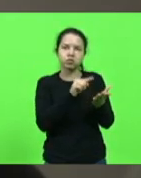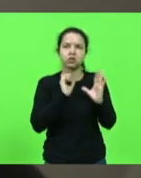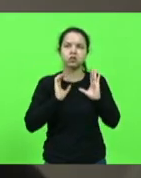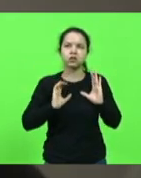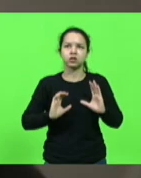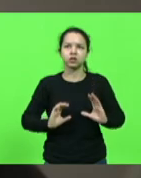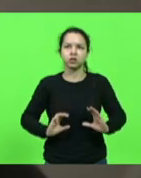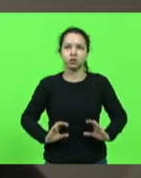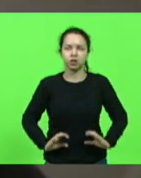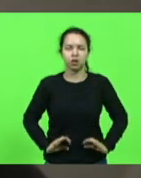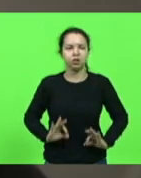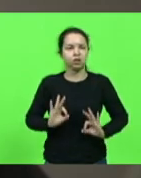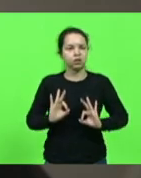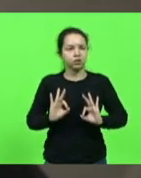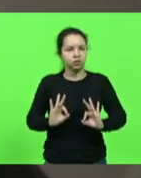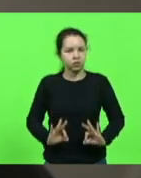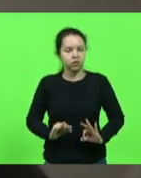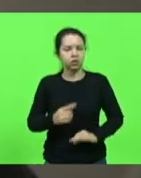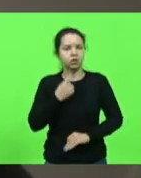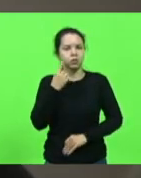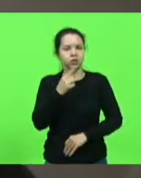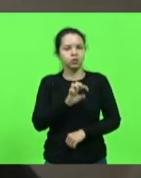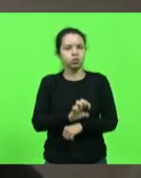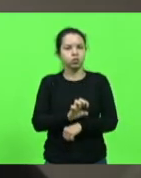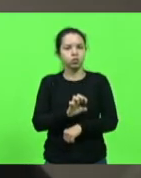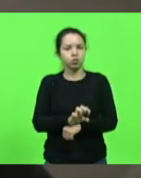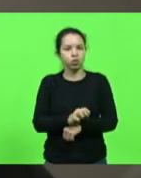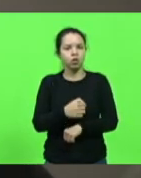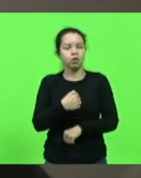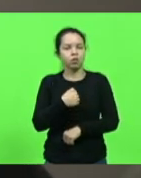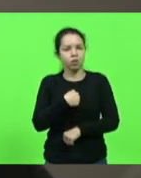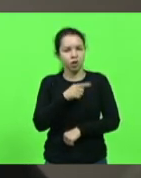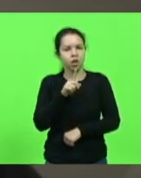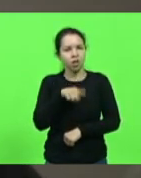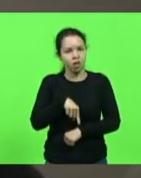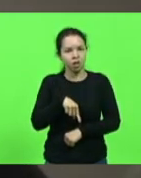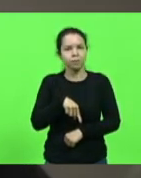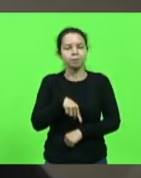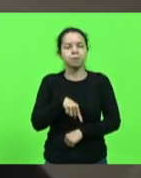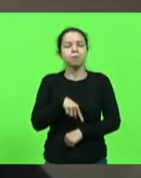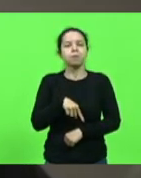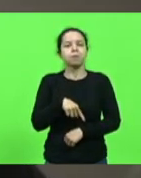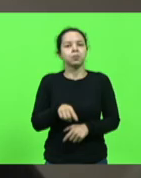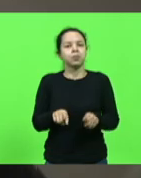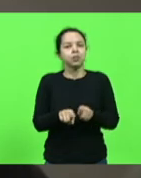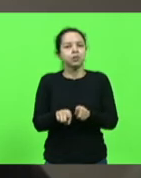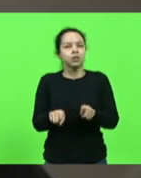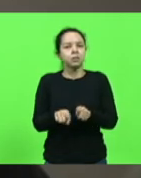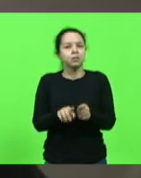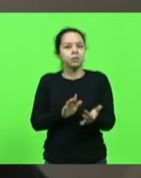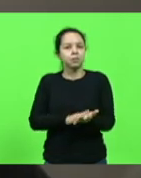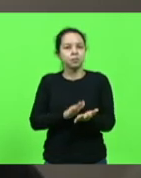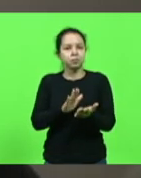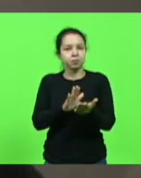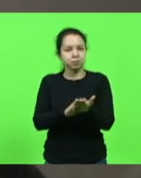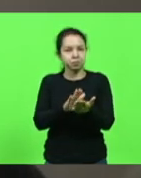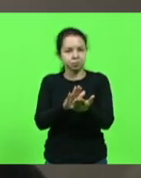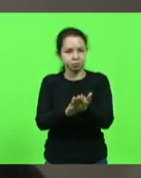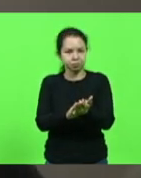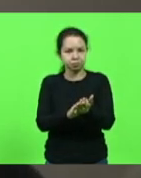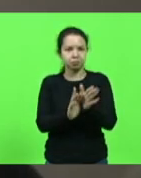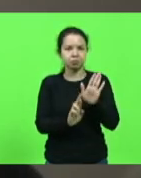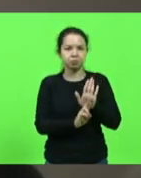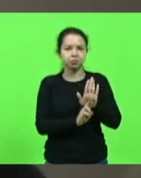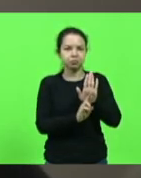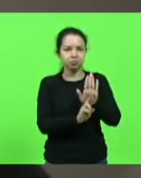obviamente, como deputado estadual, para mim, o são. Então, queria parabenizar, em nome da